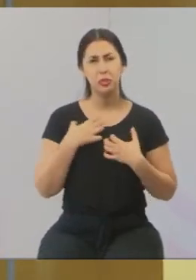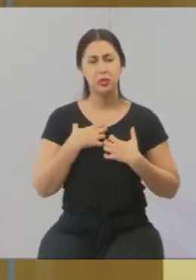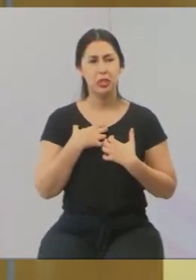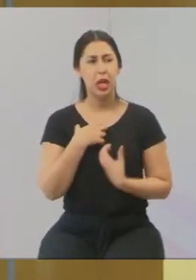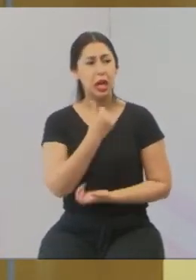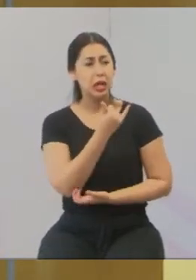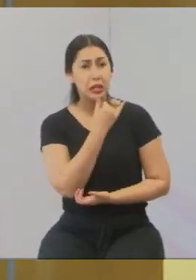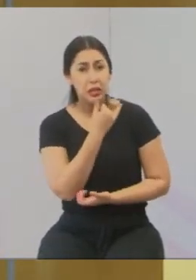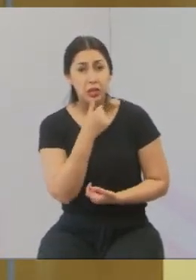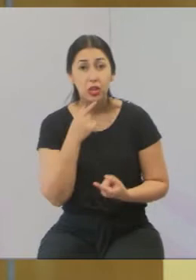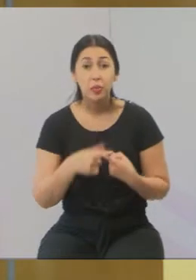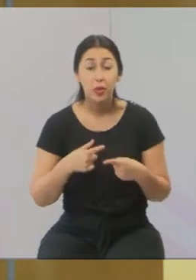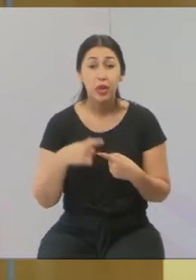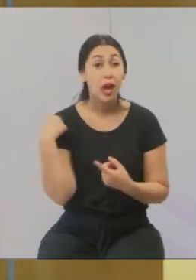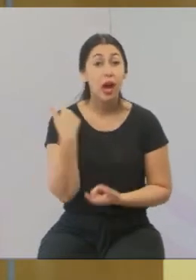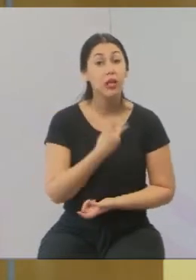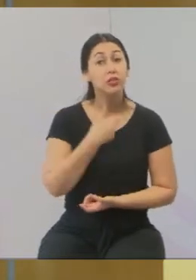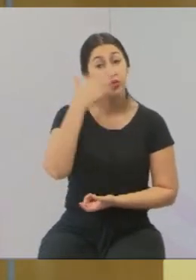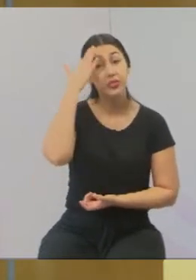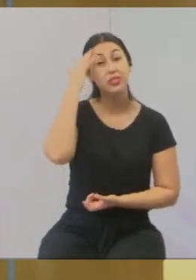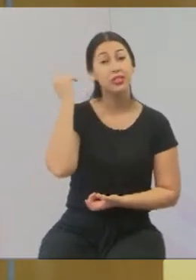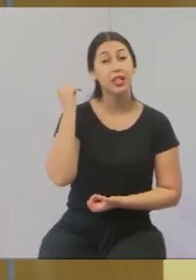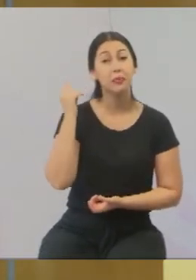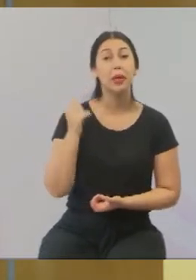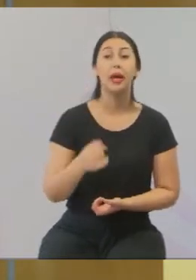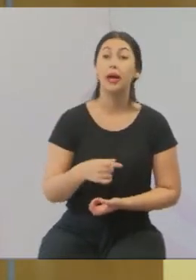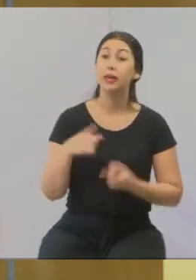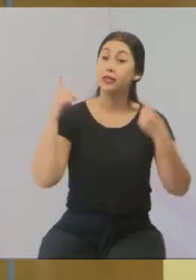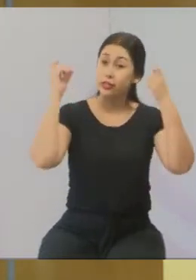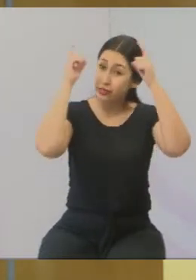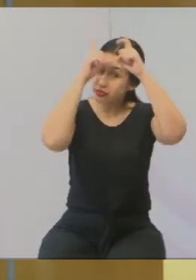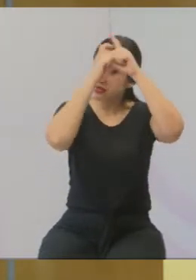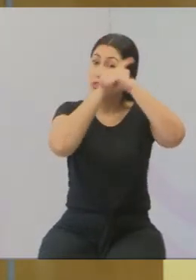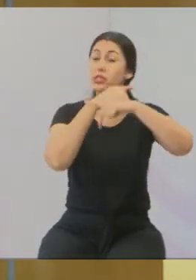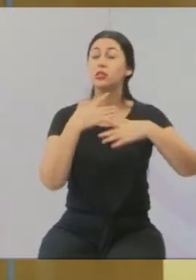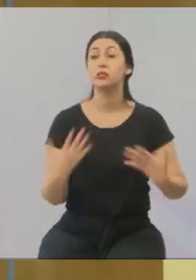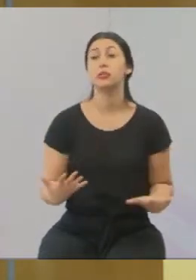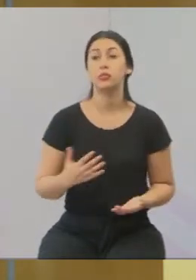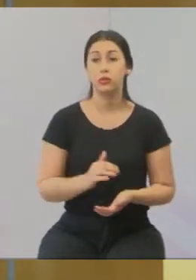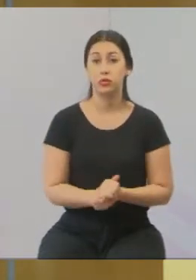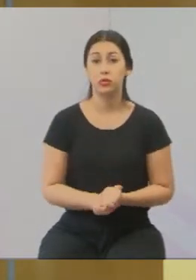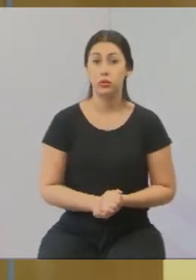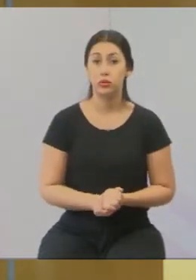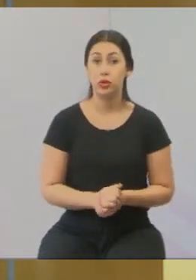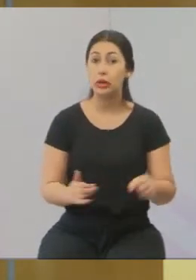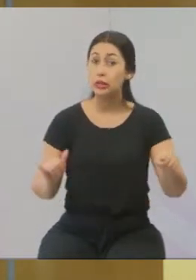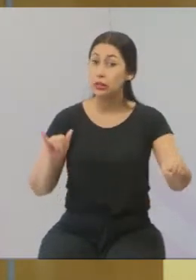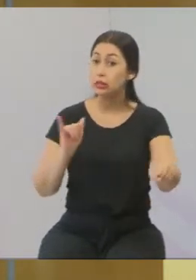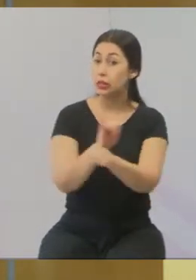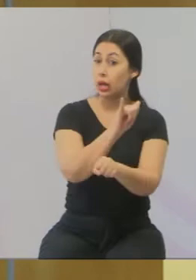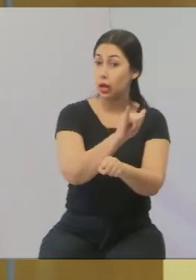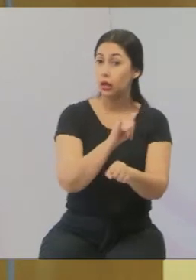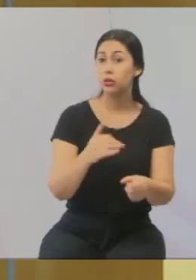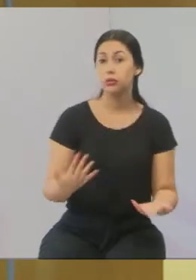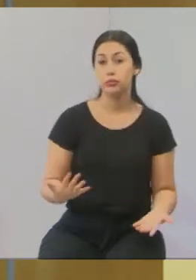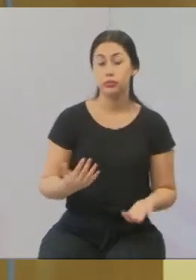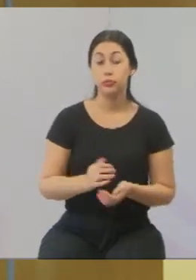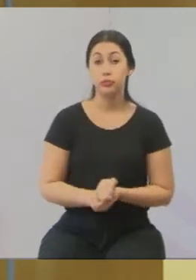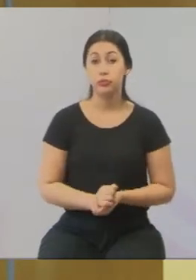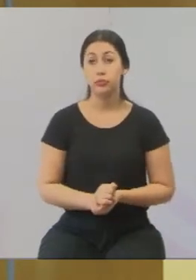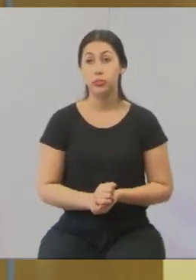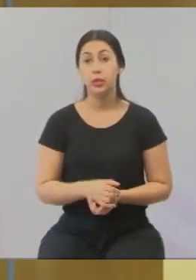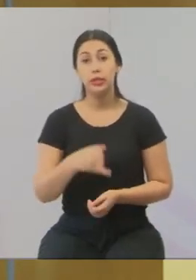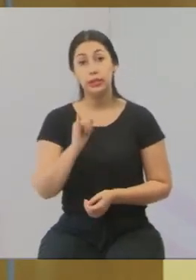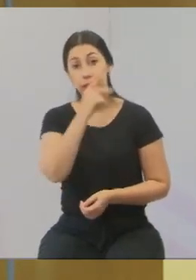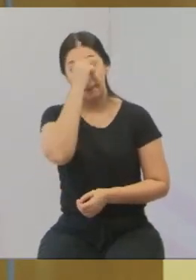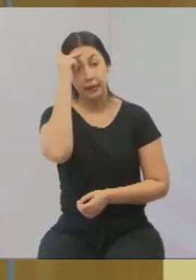aquilo, porque a gente sabe que é pura bravata, é pura mentira, é enganar a população. Então, se algum dia alguém me